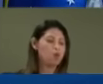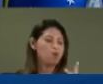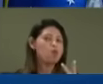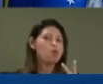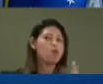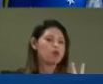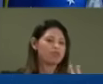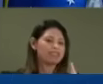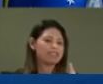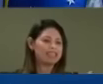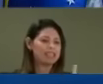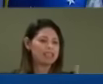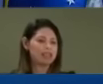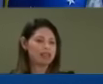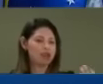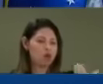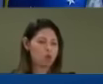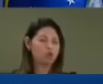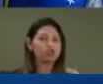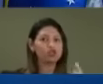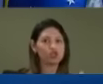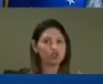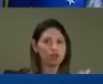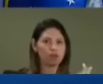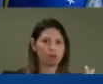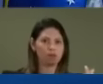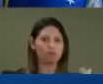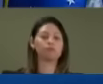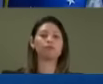reais. As operações de crédito